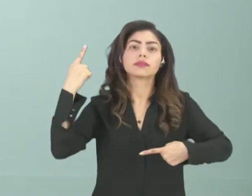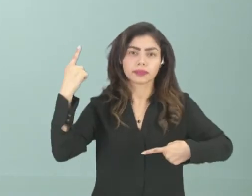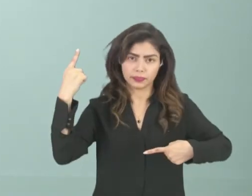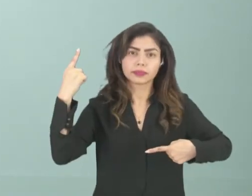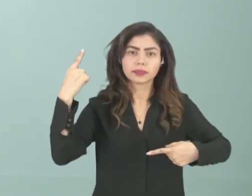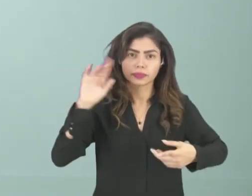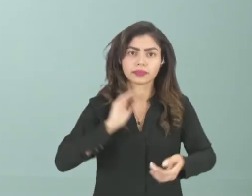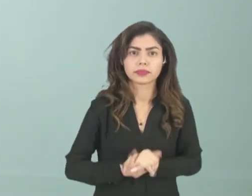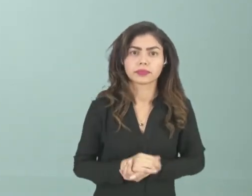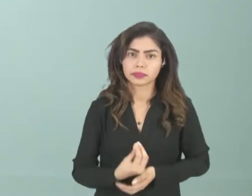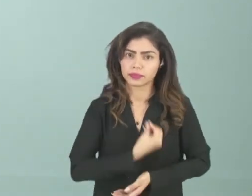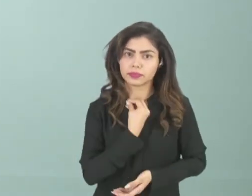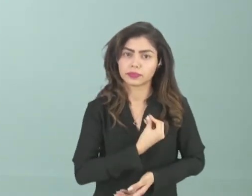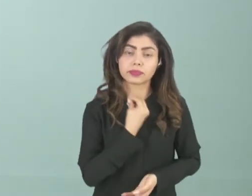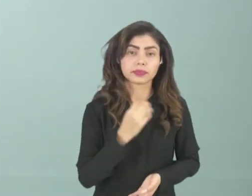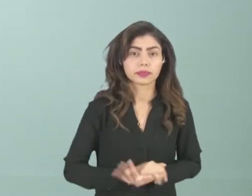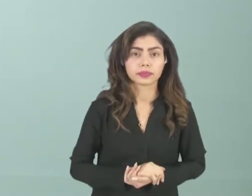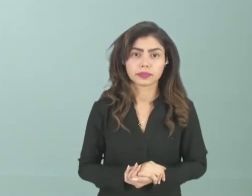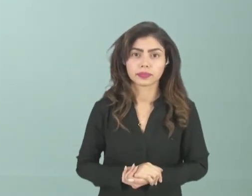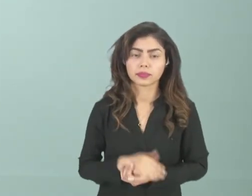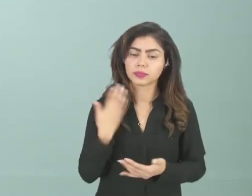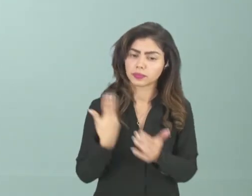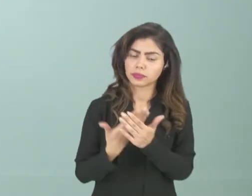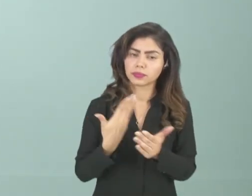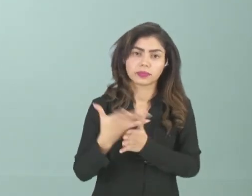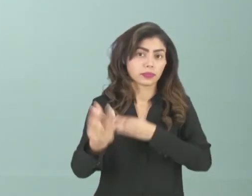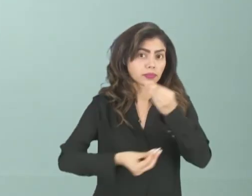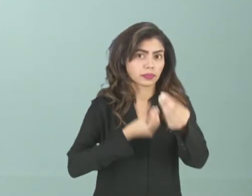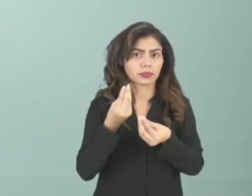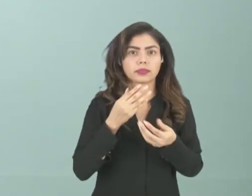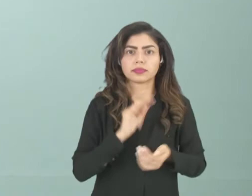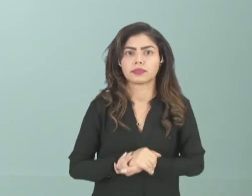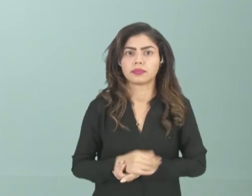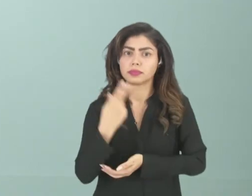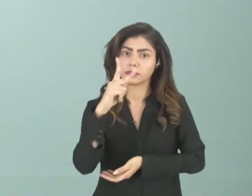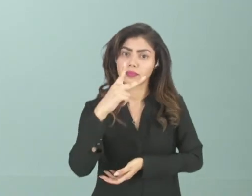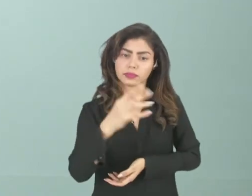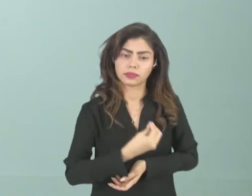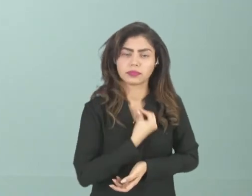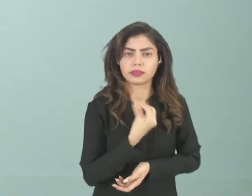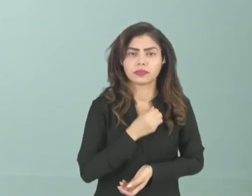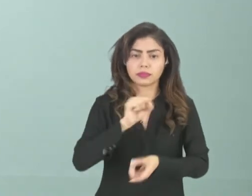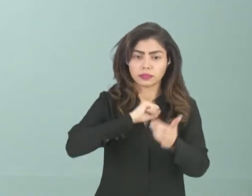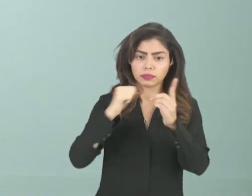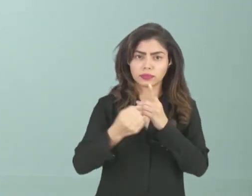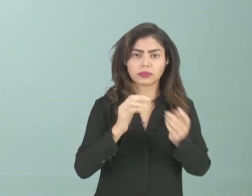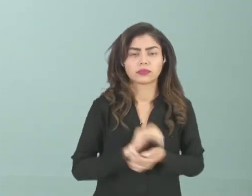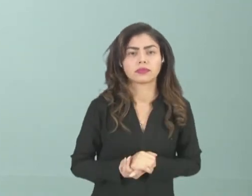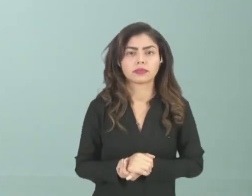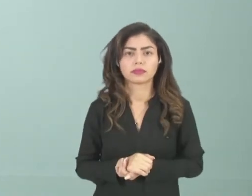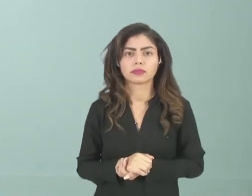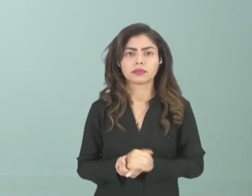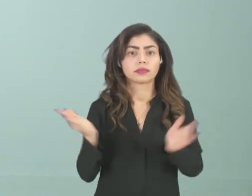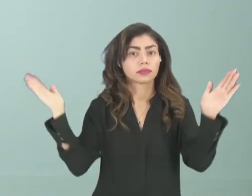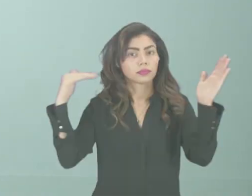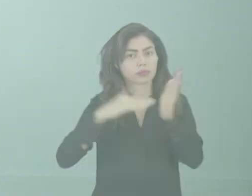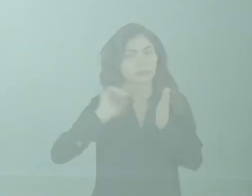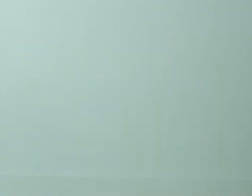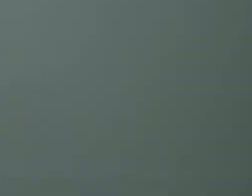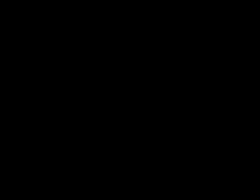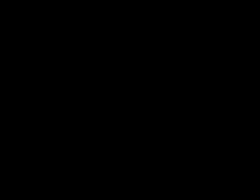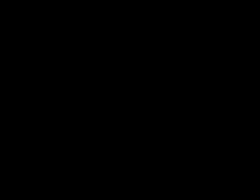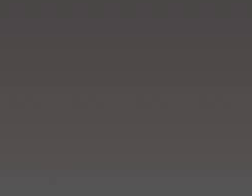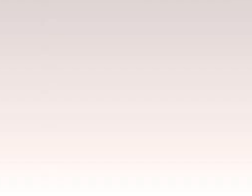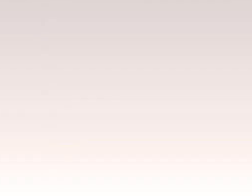na vida de estudantes como também na sua vida social. Obrigada pela companhia de hoje e até a próxima aula.